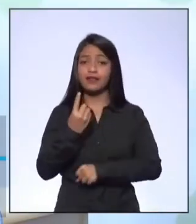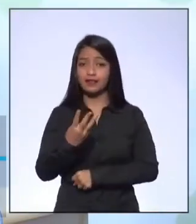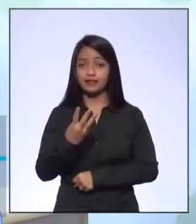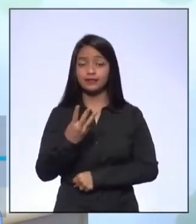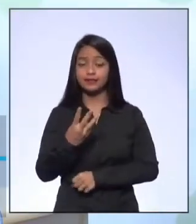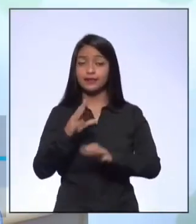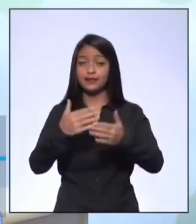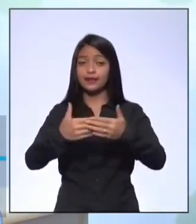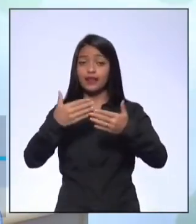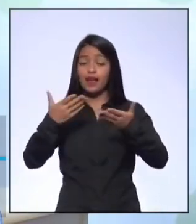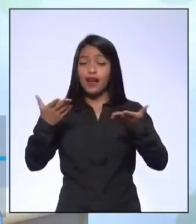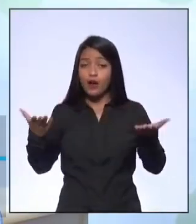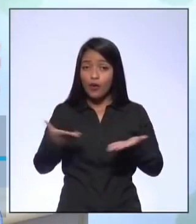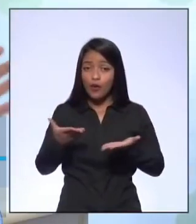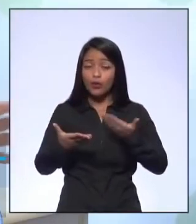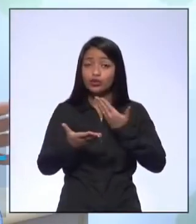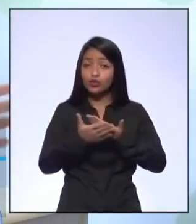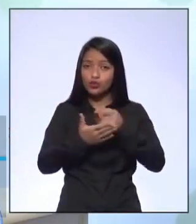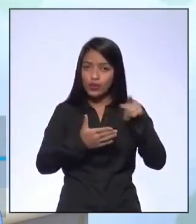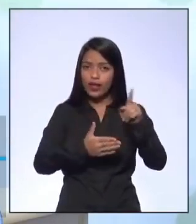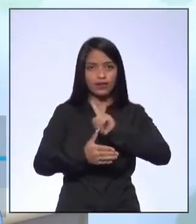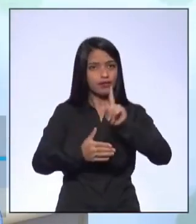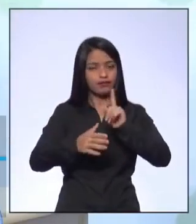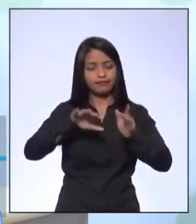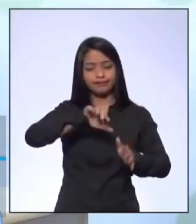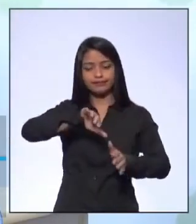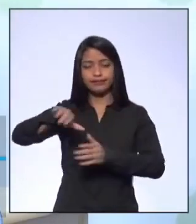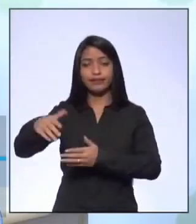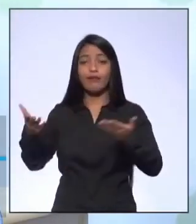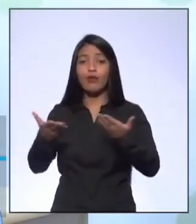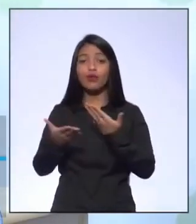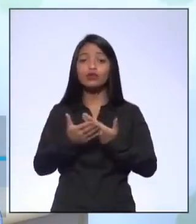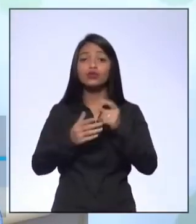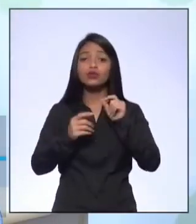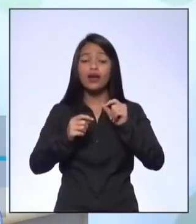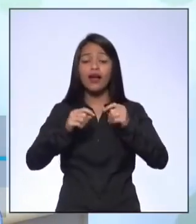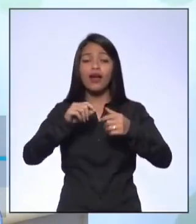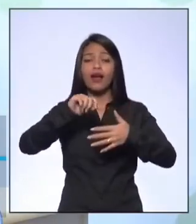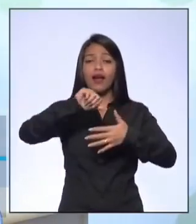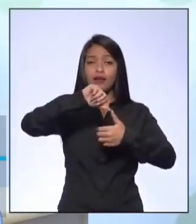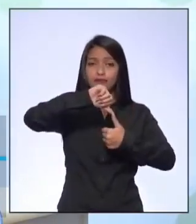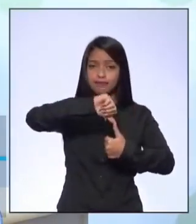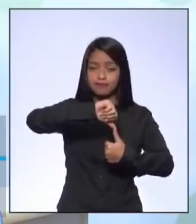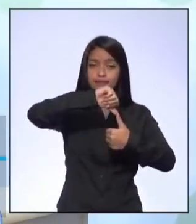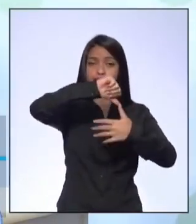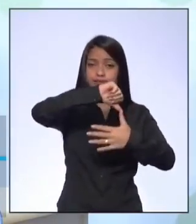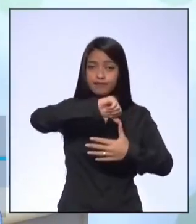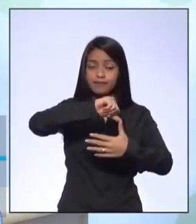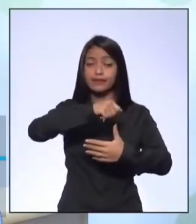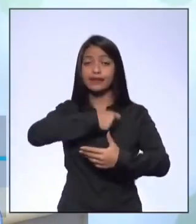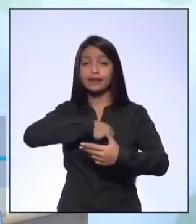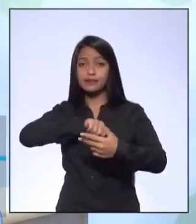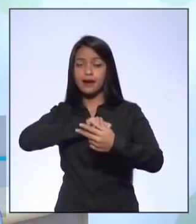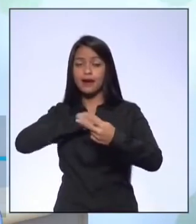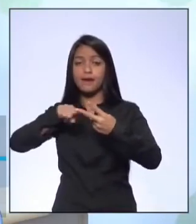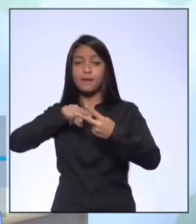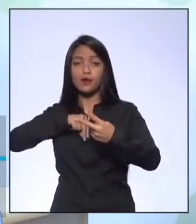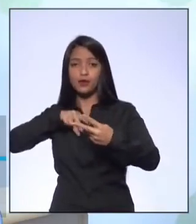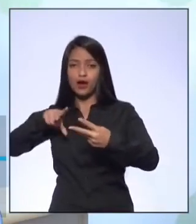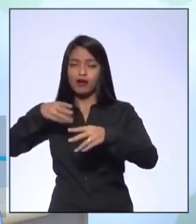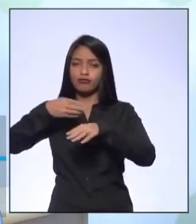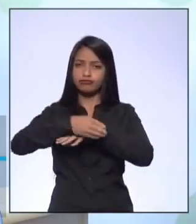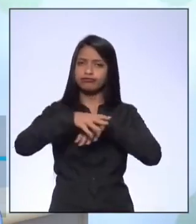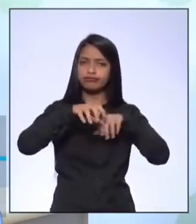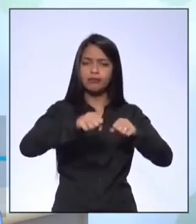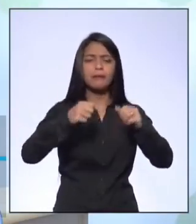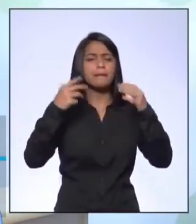estamos estudando a América Espanhola e a América Portuguesa. Parabéns, a resposta de vocês